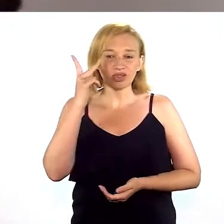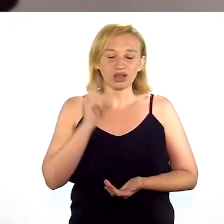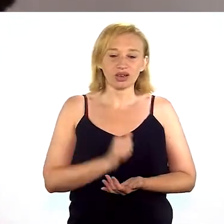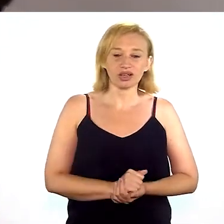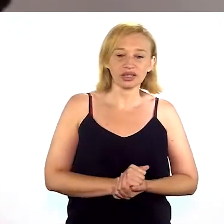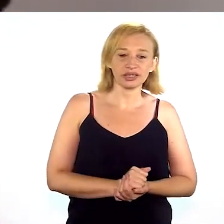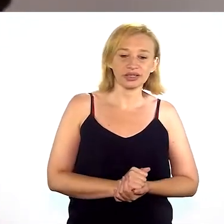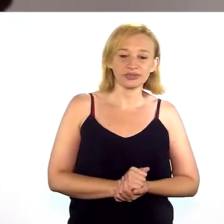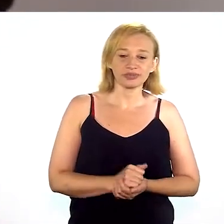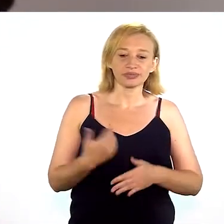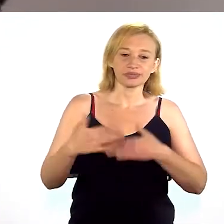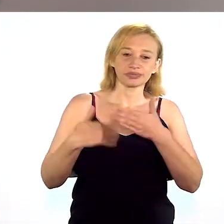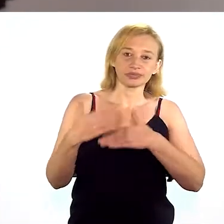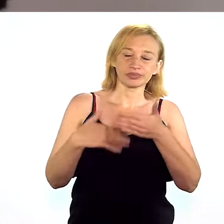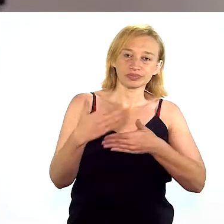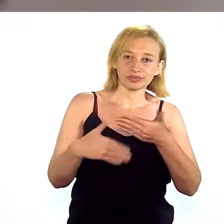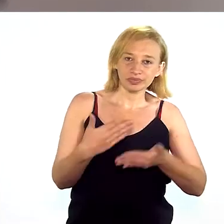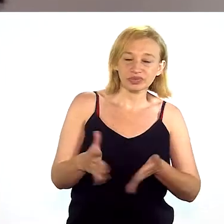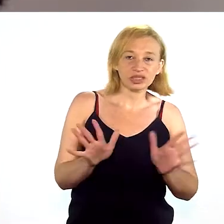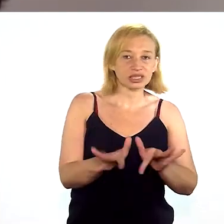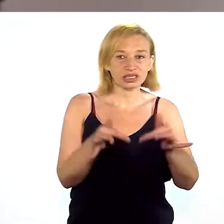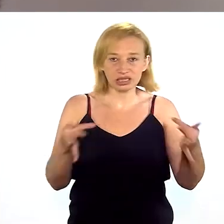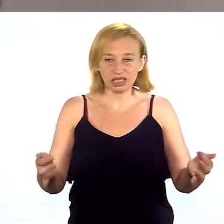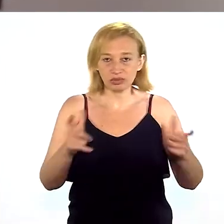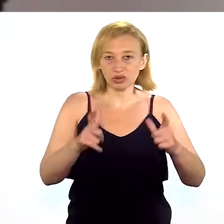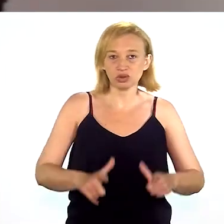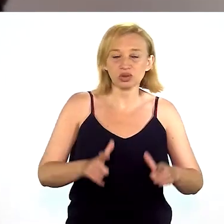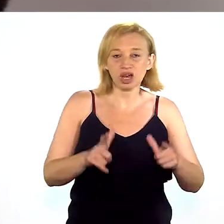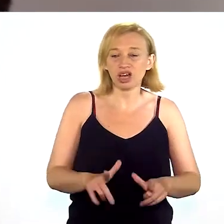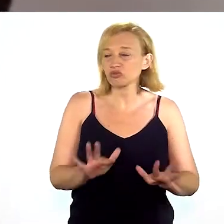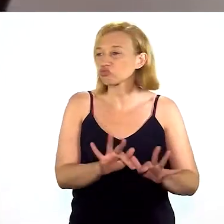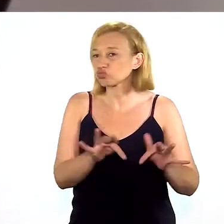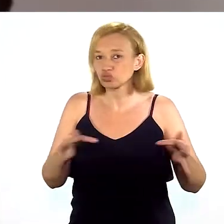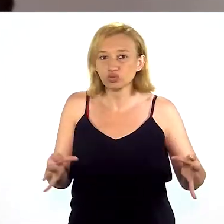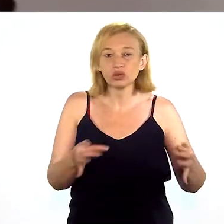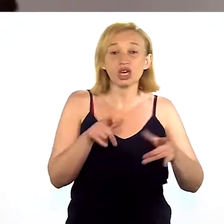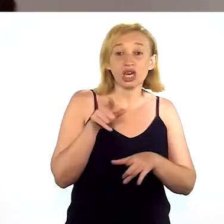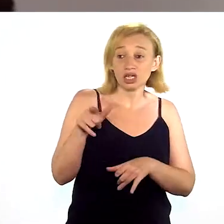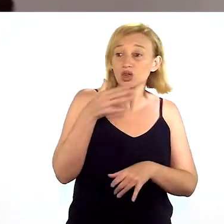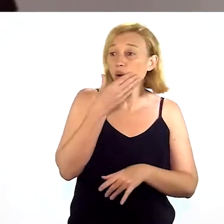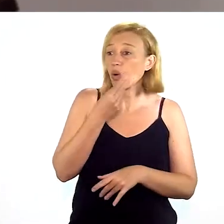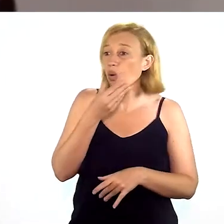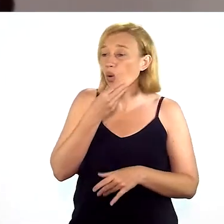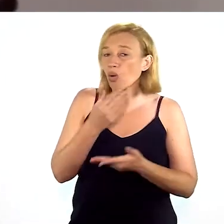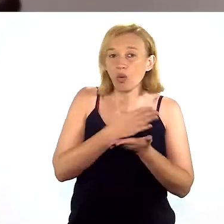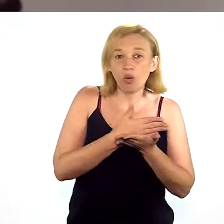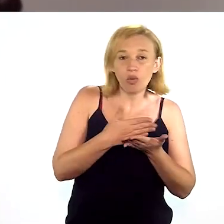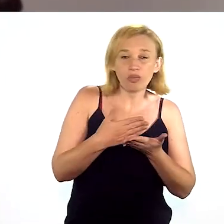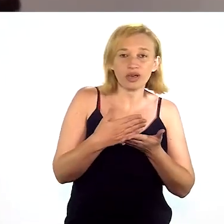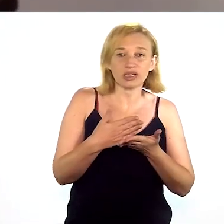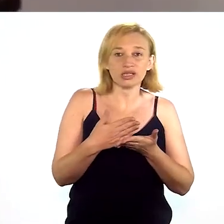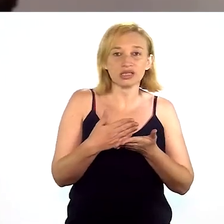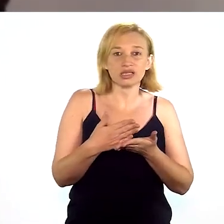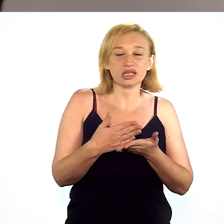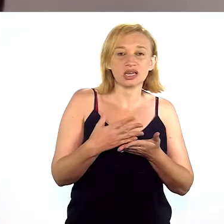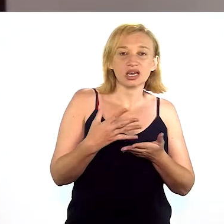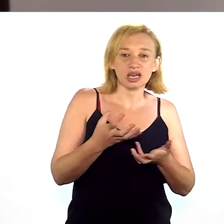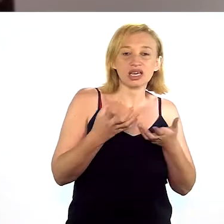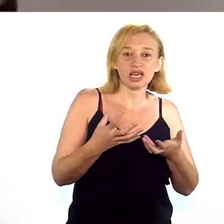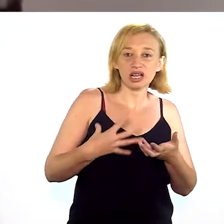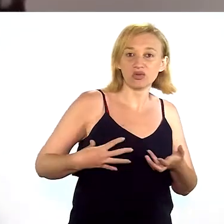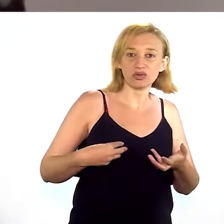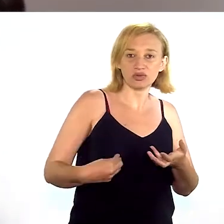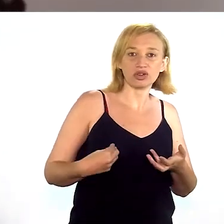uma história no qual se passa assim, numa vila muito simples, né, num lugar muito humilde, e que esse homem começa a ir em busca desse